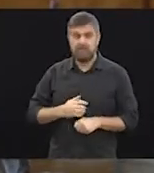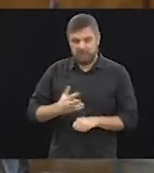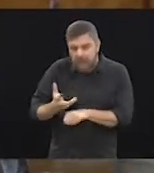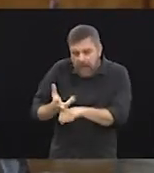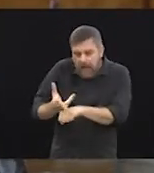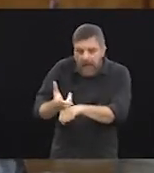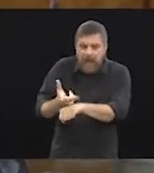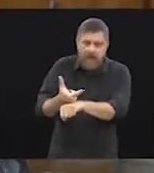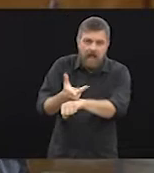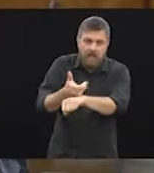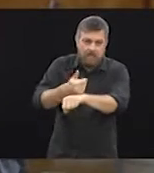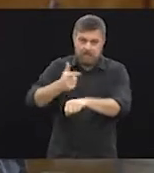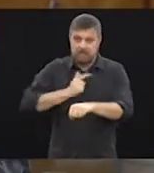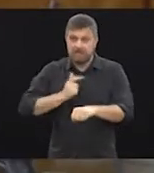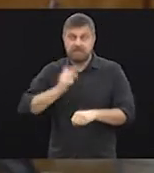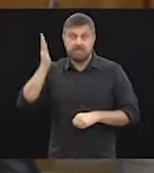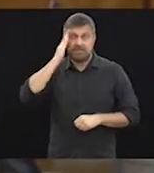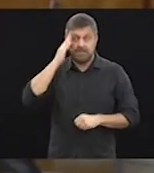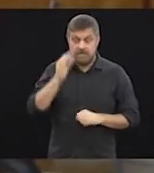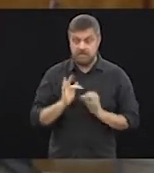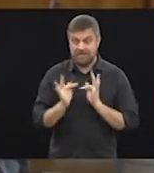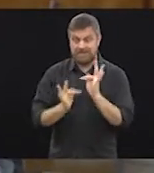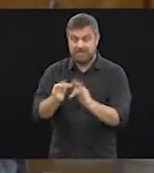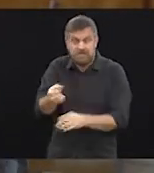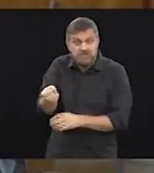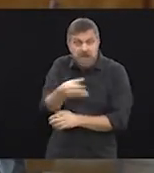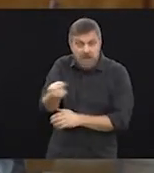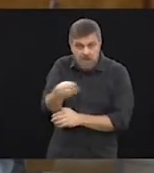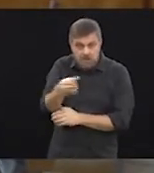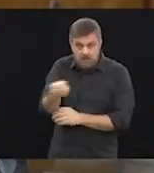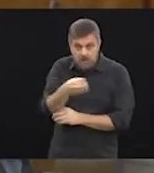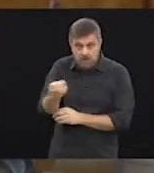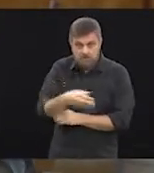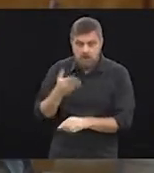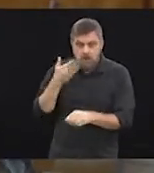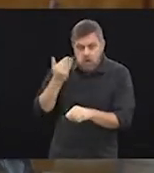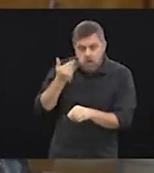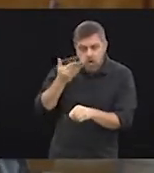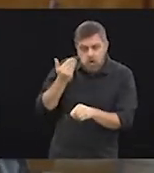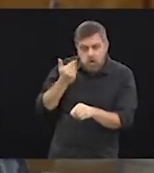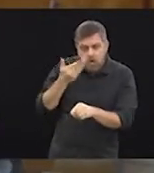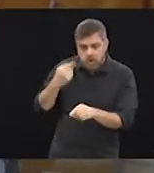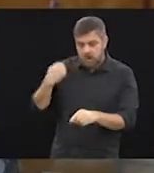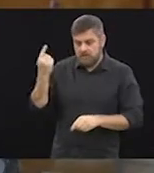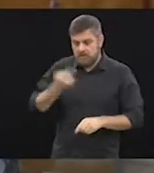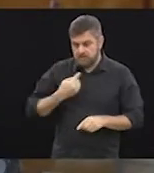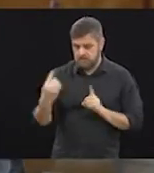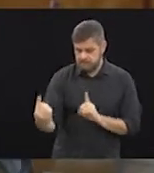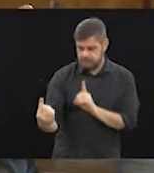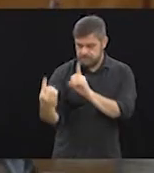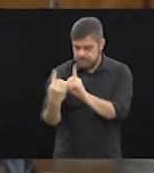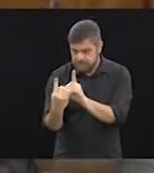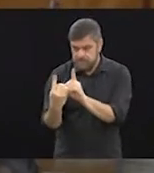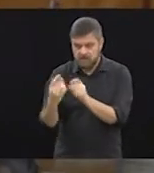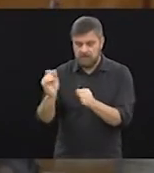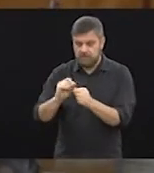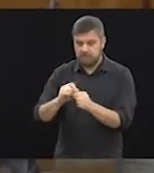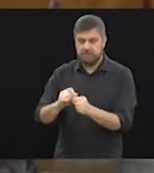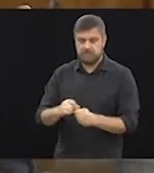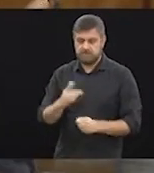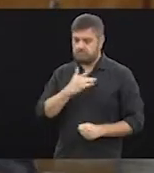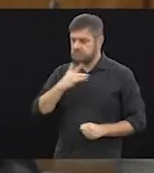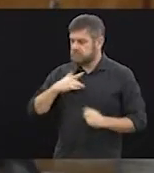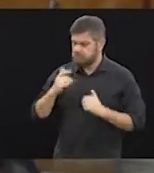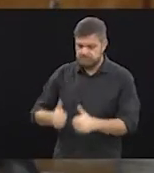mais habilidade, utilizando o que há de mais moderno nas técnicas, para que a gente possa entregar para os pacientes um